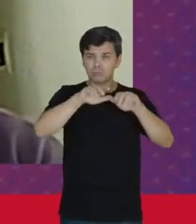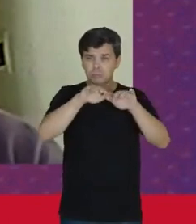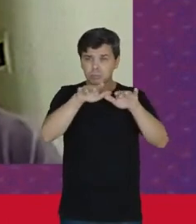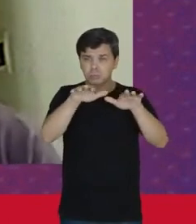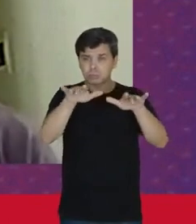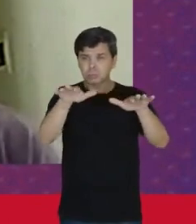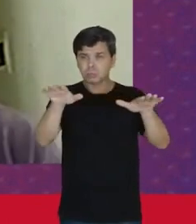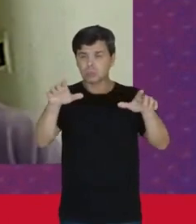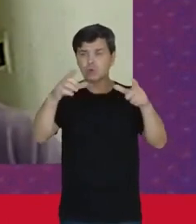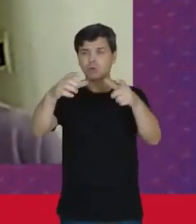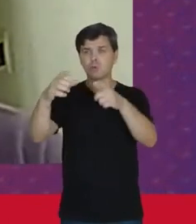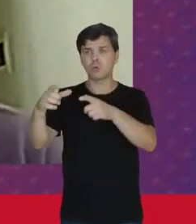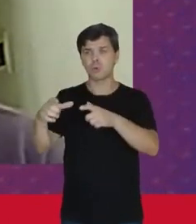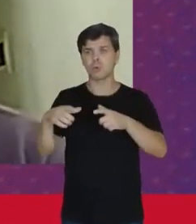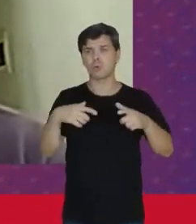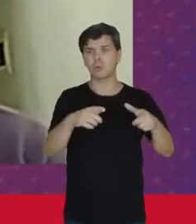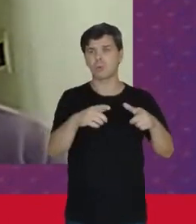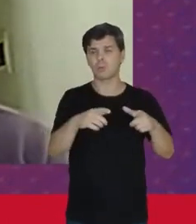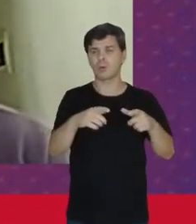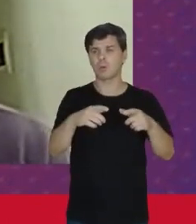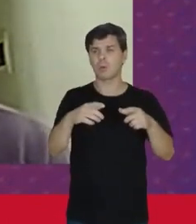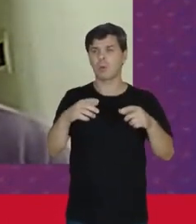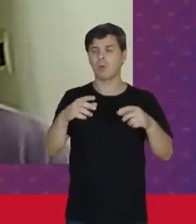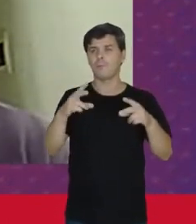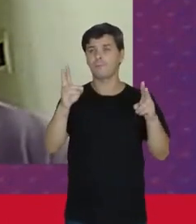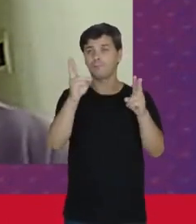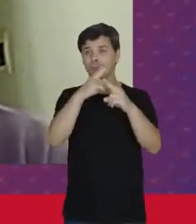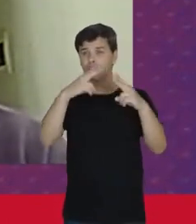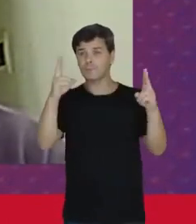outros lugares, né, sendo levado pelo vento, enfim,